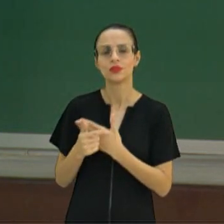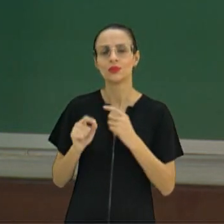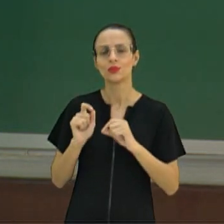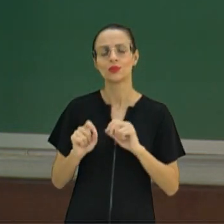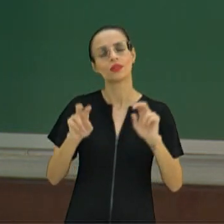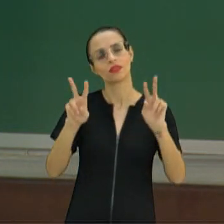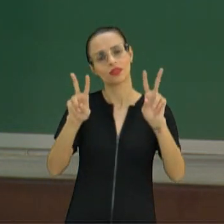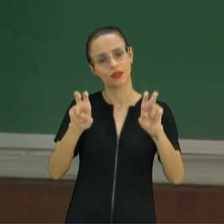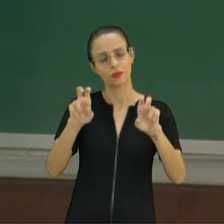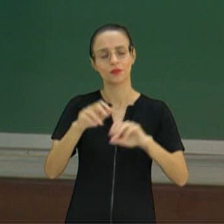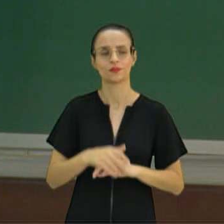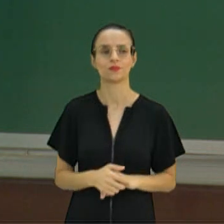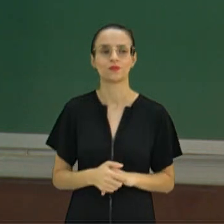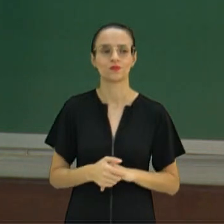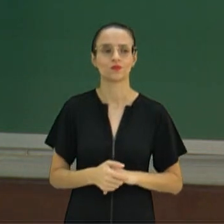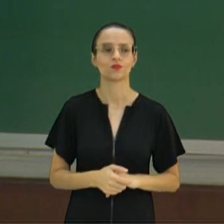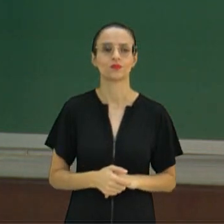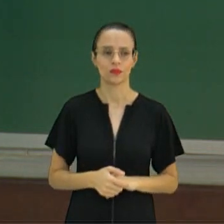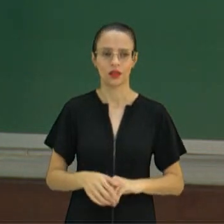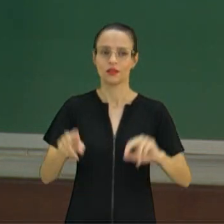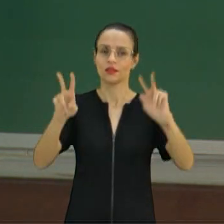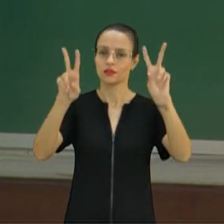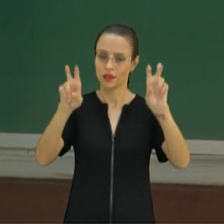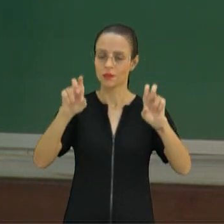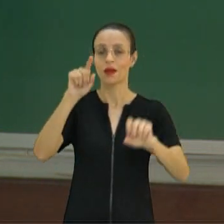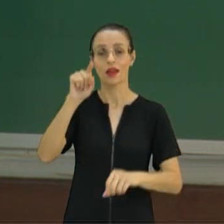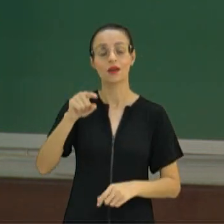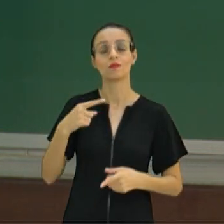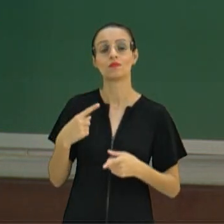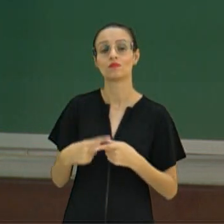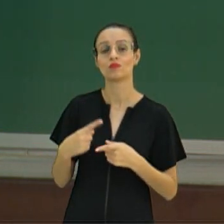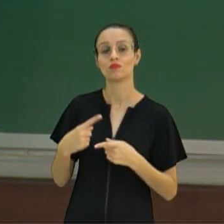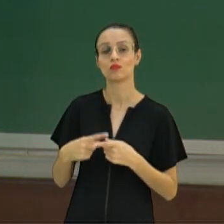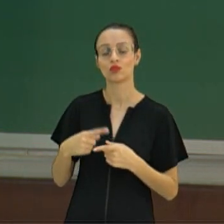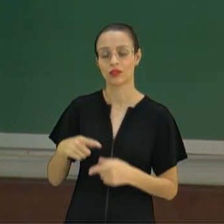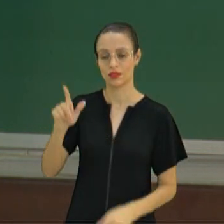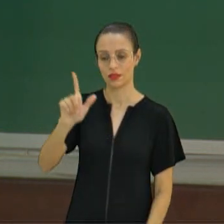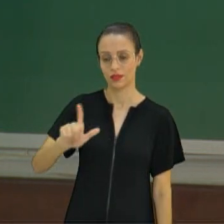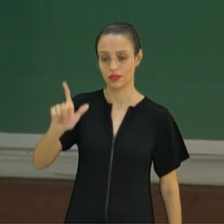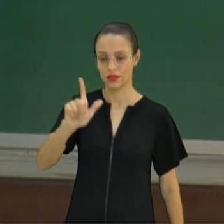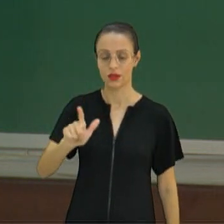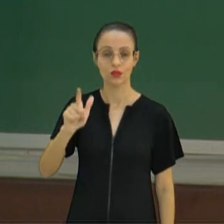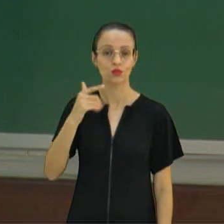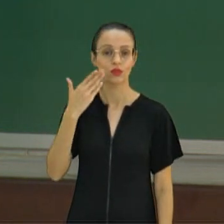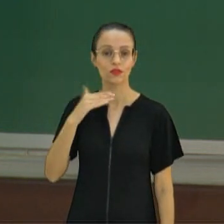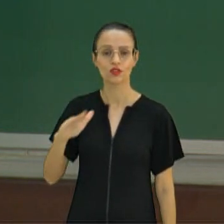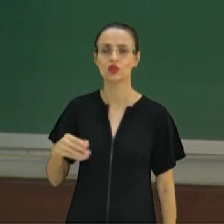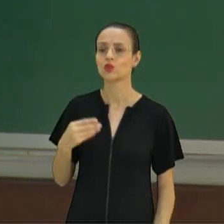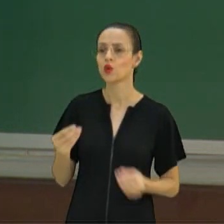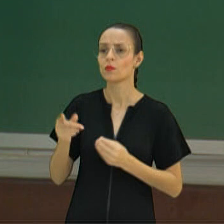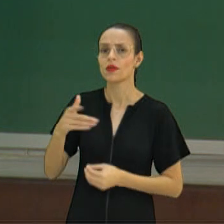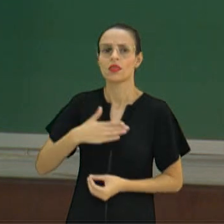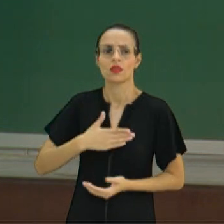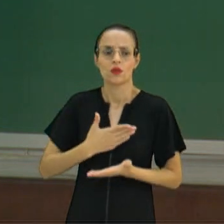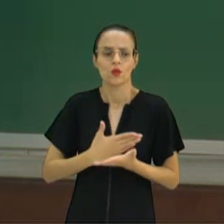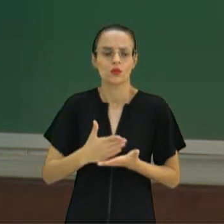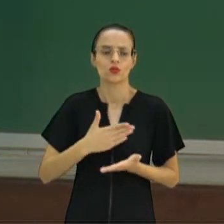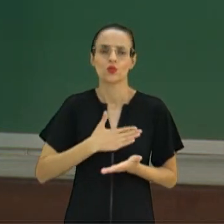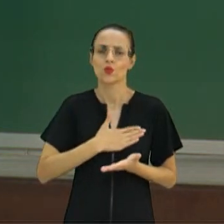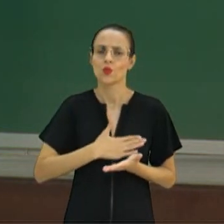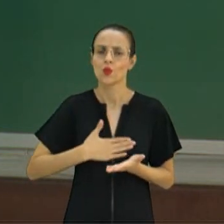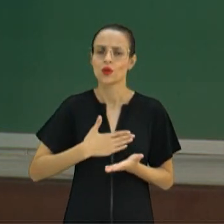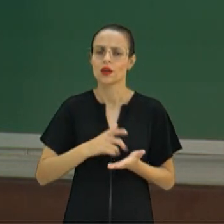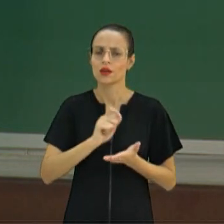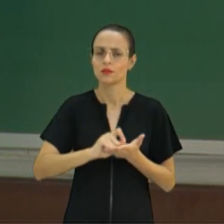seria a temática abordada? A temática abordada é a questão da literatura, como ele gostou de escrever, qual foi